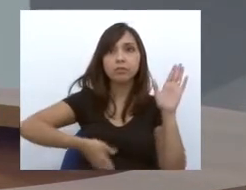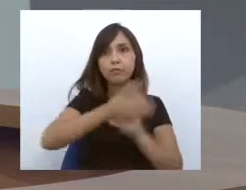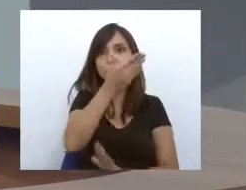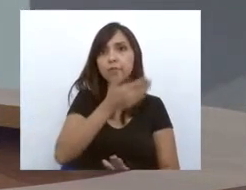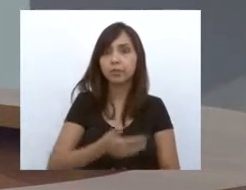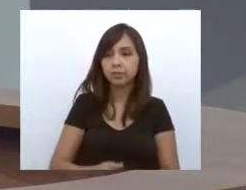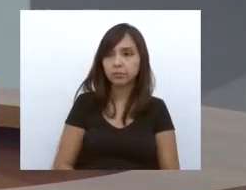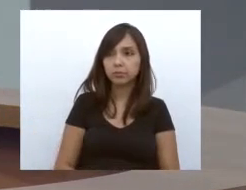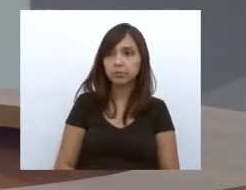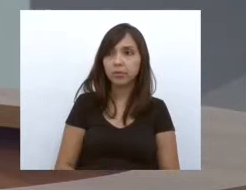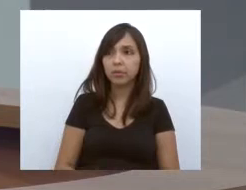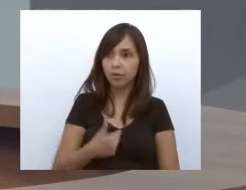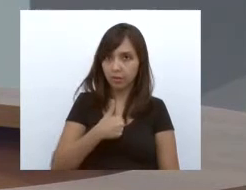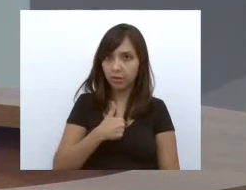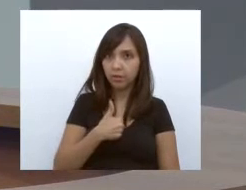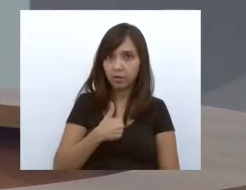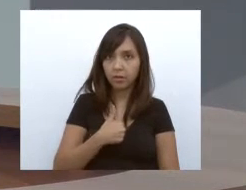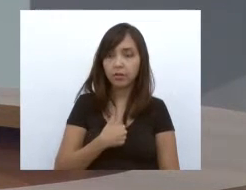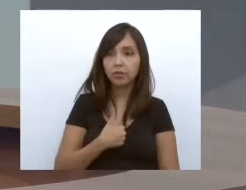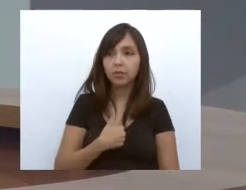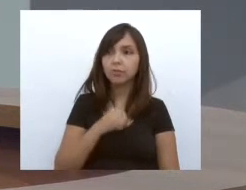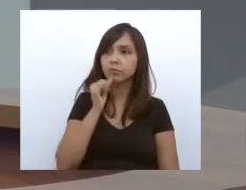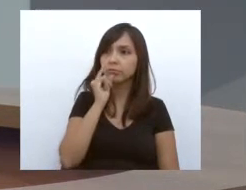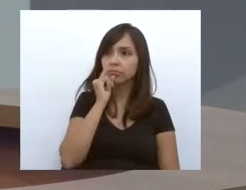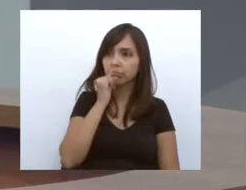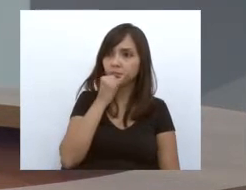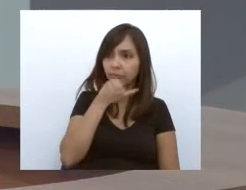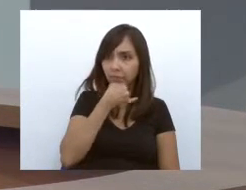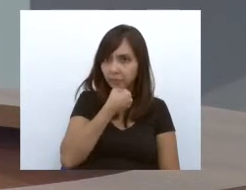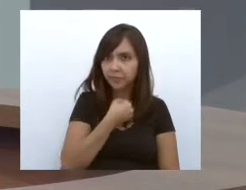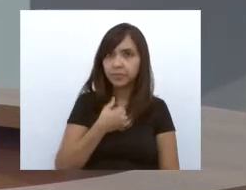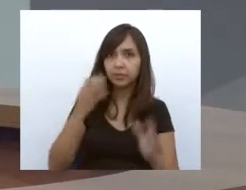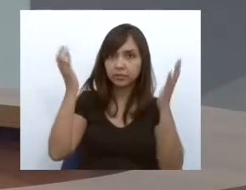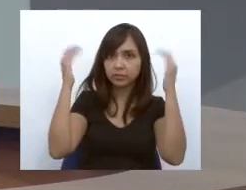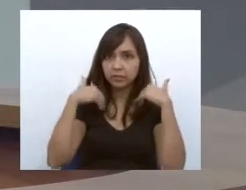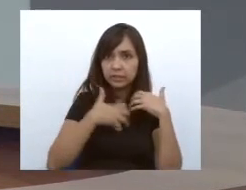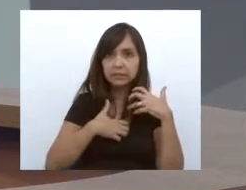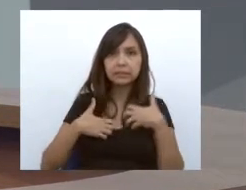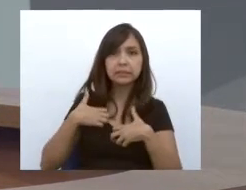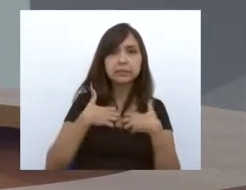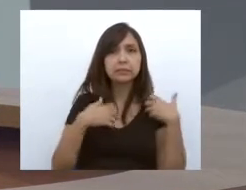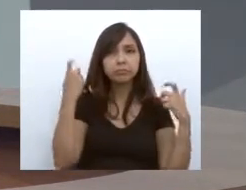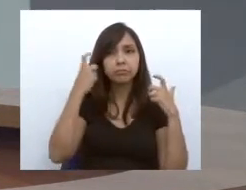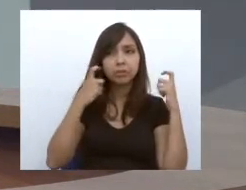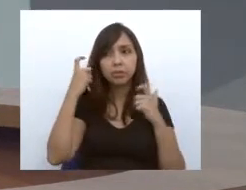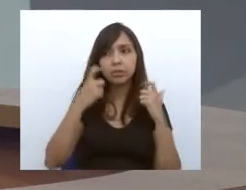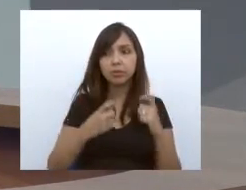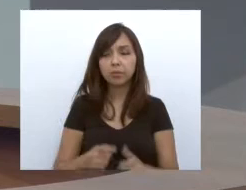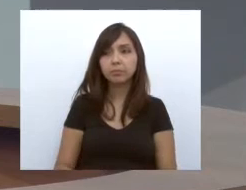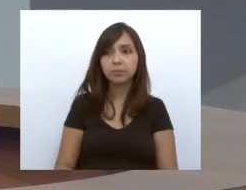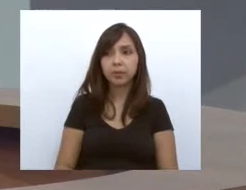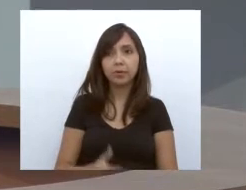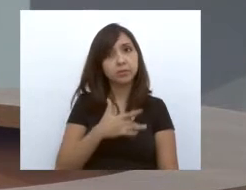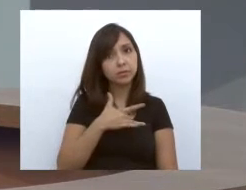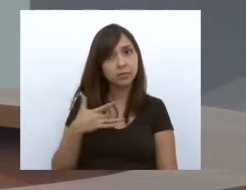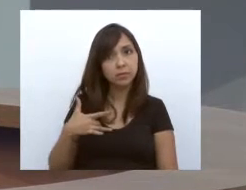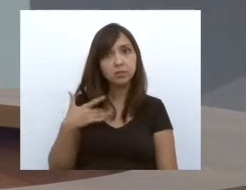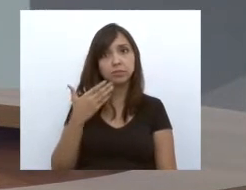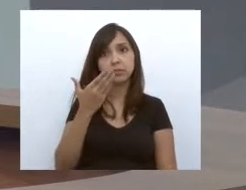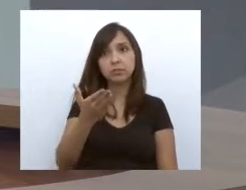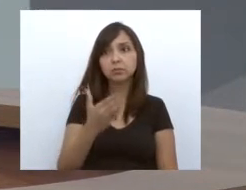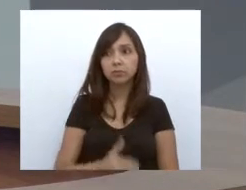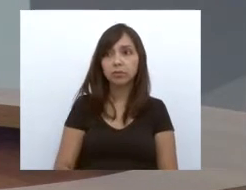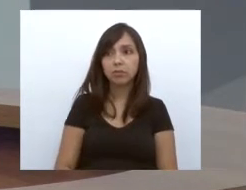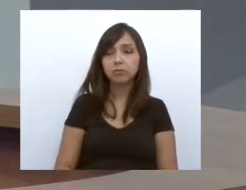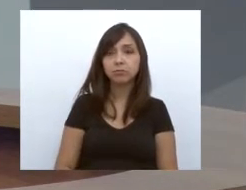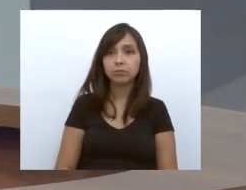embora. Isso me causou... uma tristeza muito grande, porque eu fiquei preocupado com a saúde de Vossa Excelência.